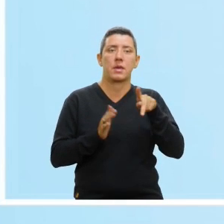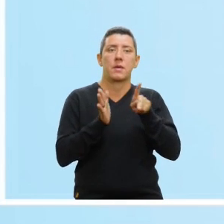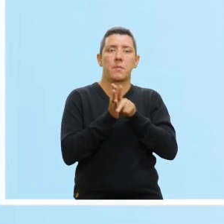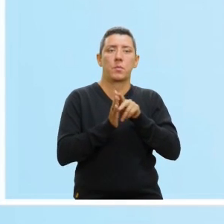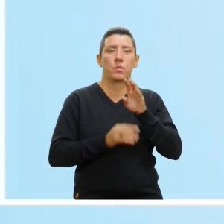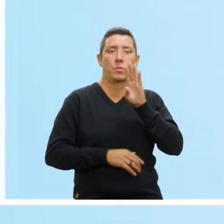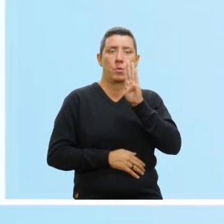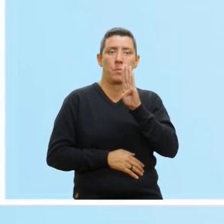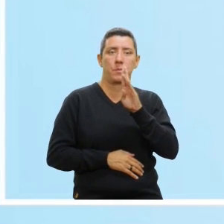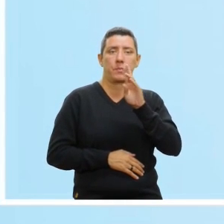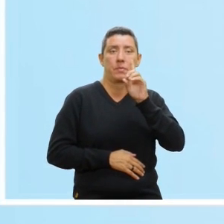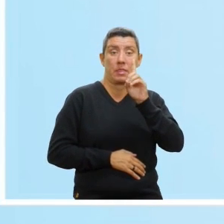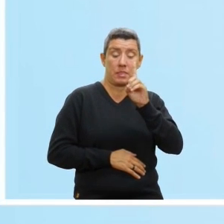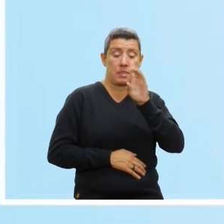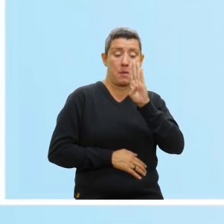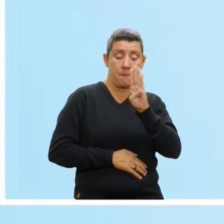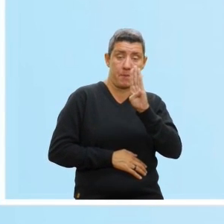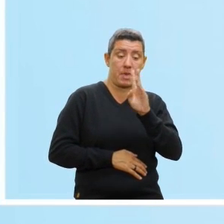quilômetro.